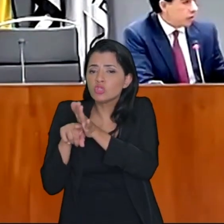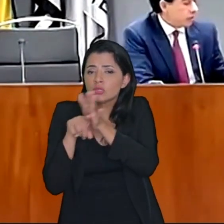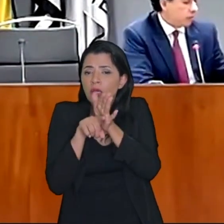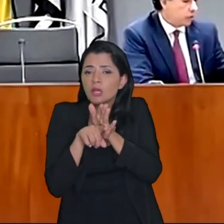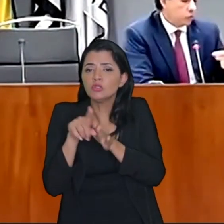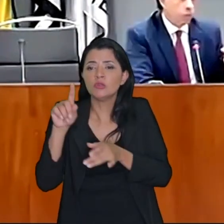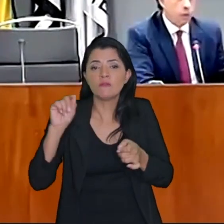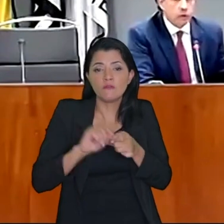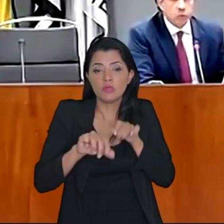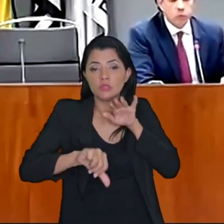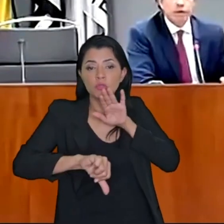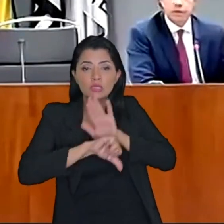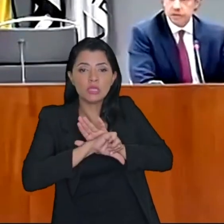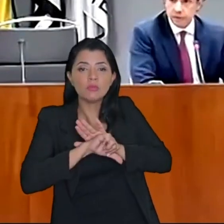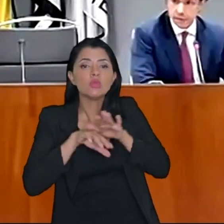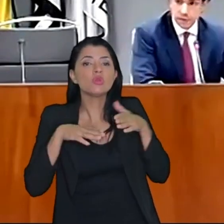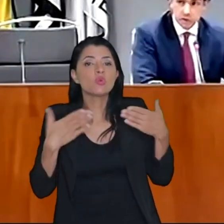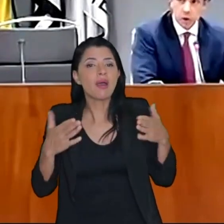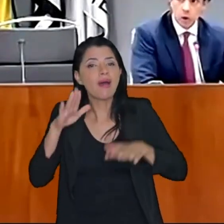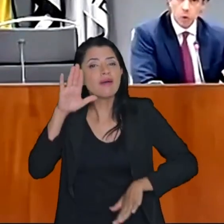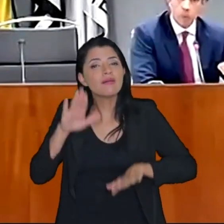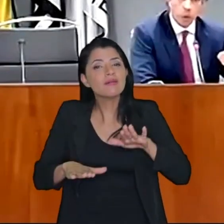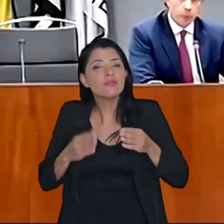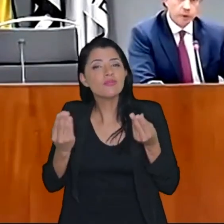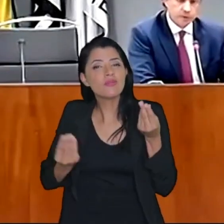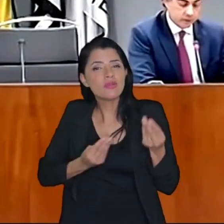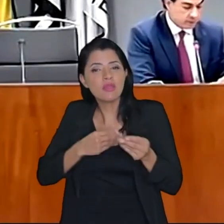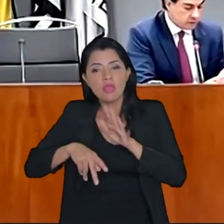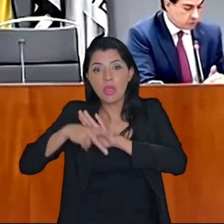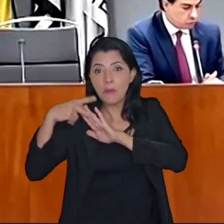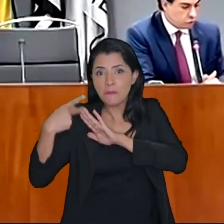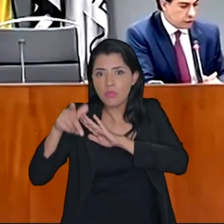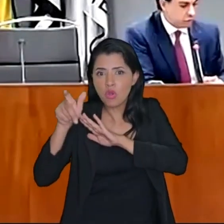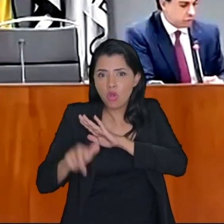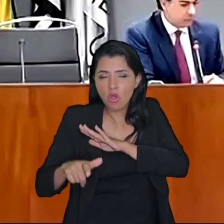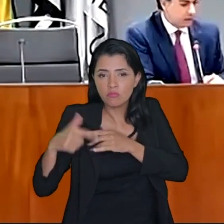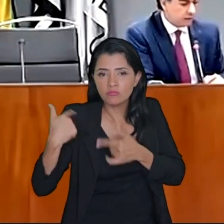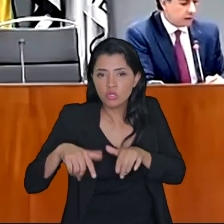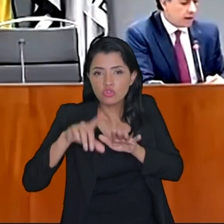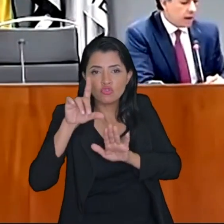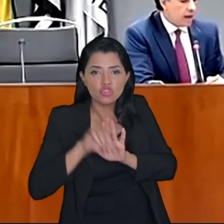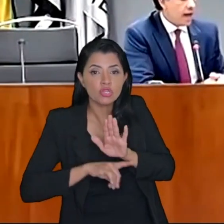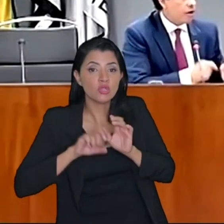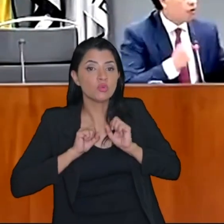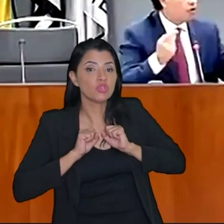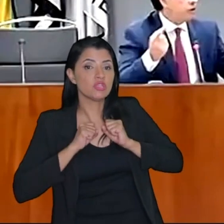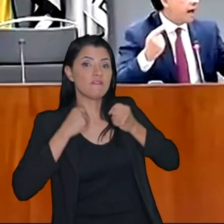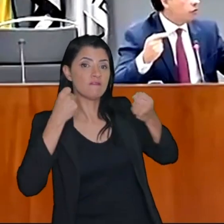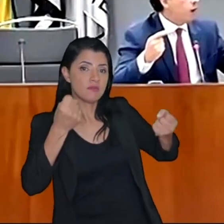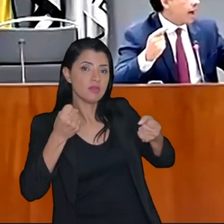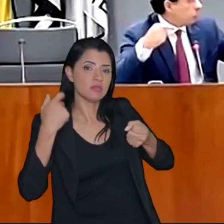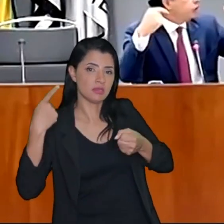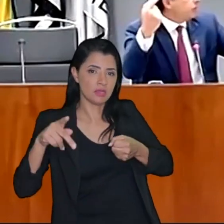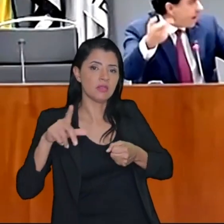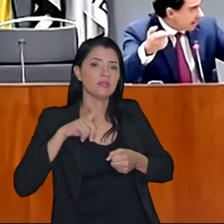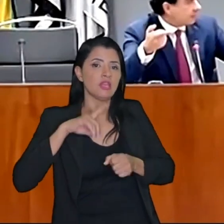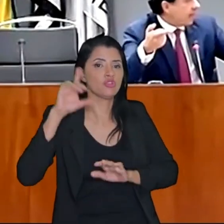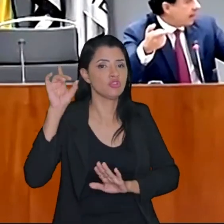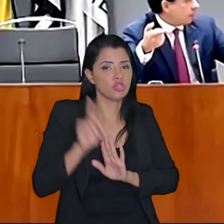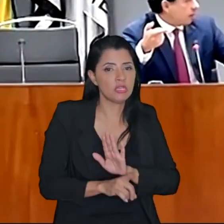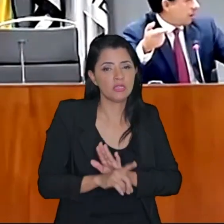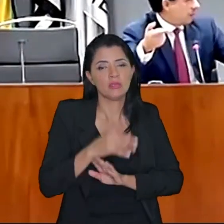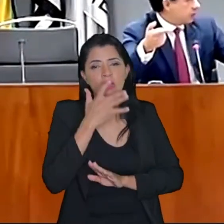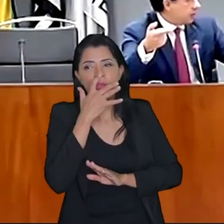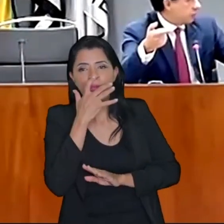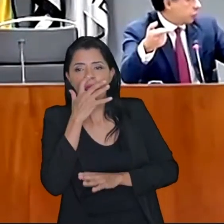praticar o crime, sobretudo quando, muitas vezes, o próprio exercício do direito de defesa é considerado um ato de